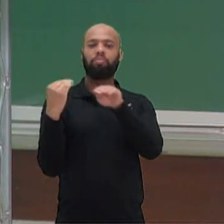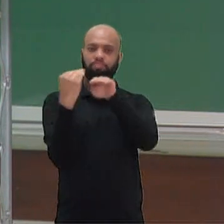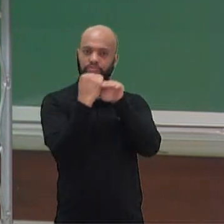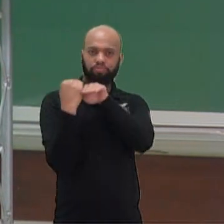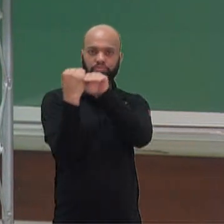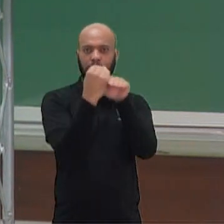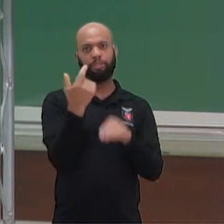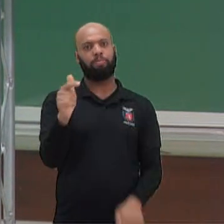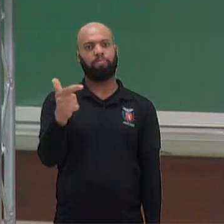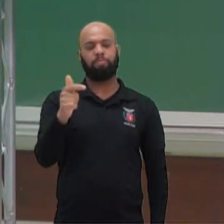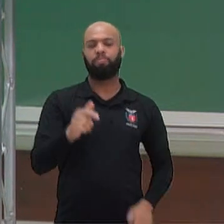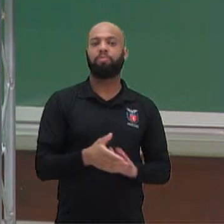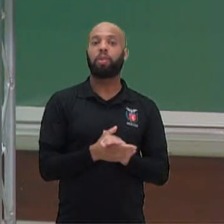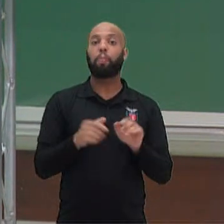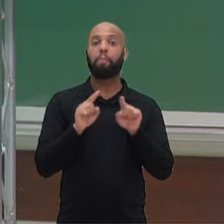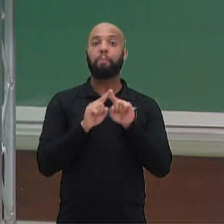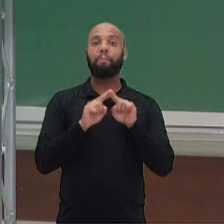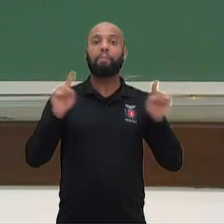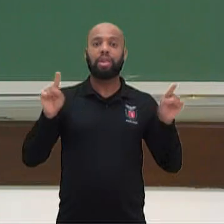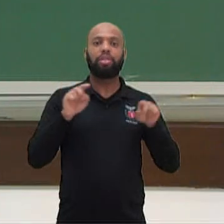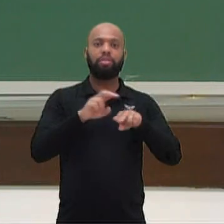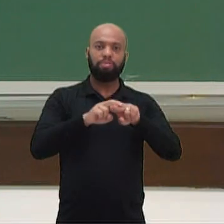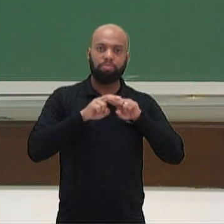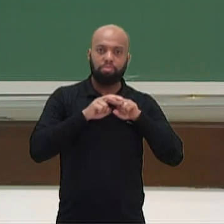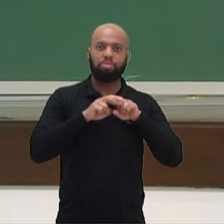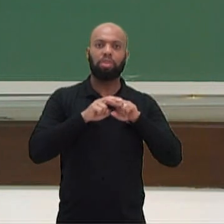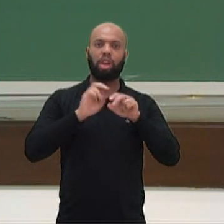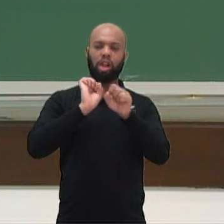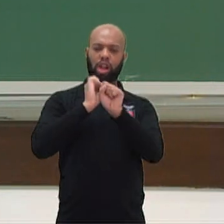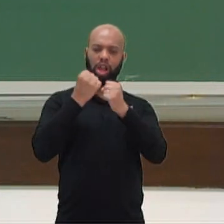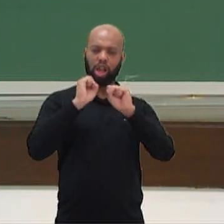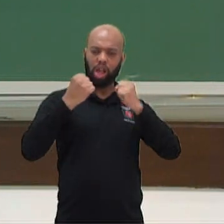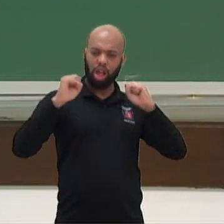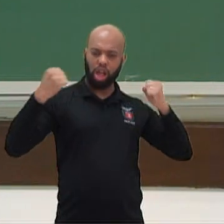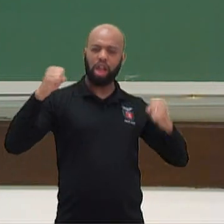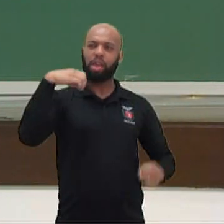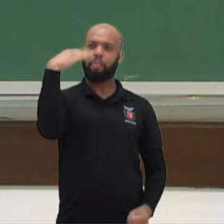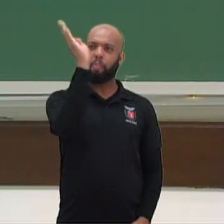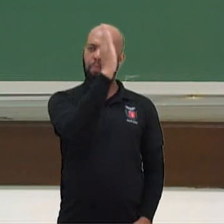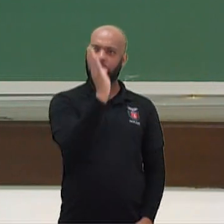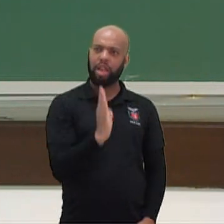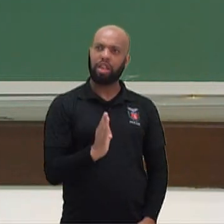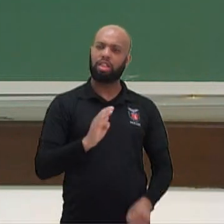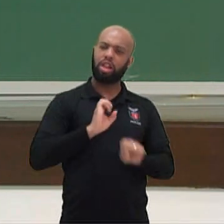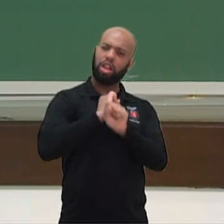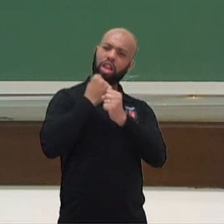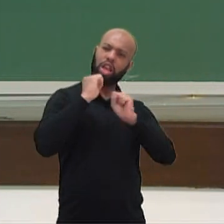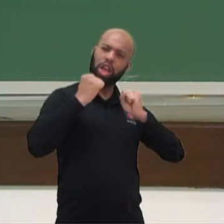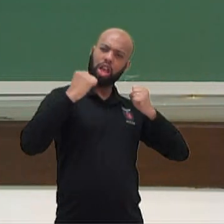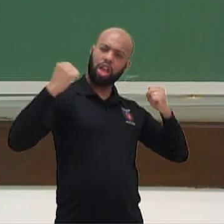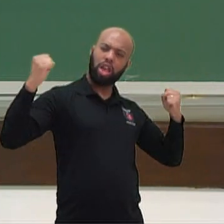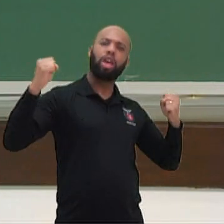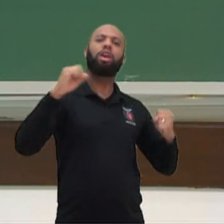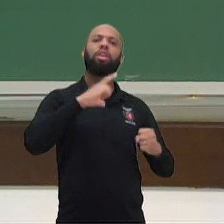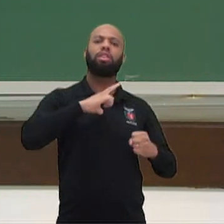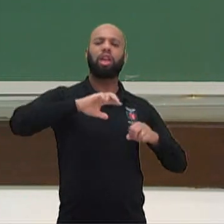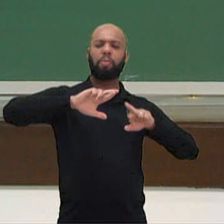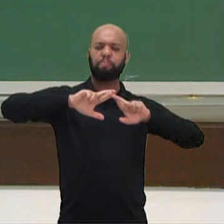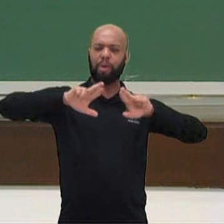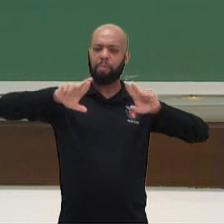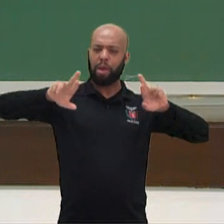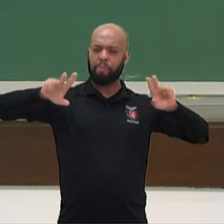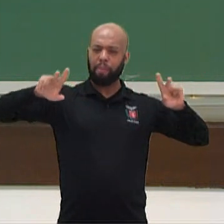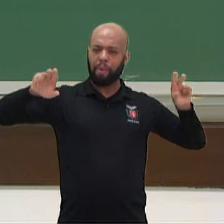distribuição homogênea. Porém, devido à grande extensão do território do Brasil, nós temos aí uma grande diversidade